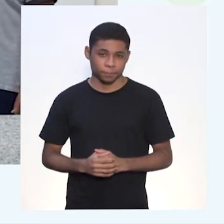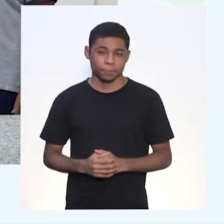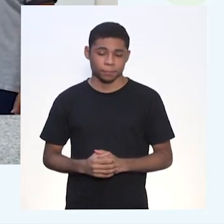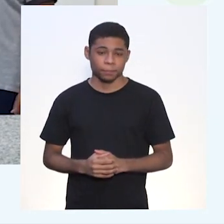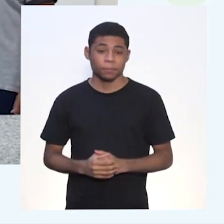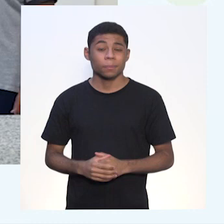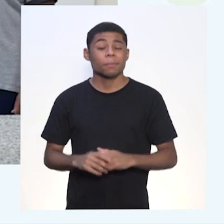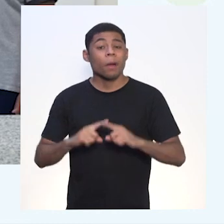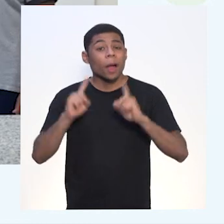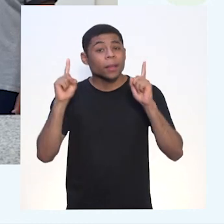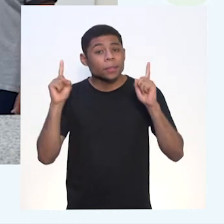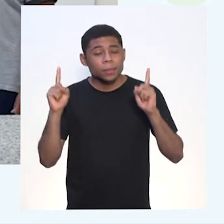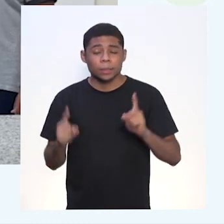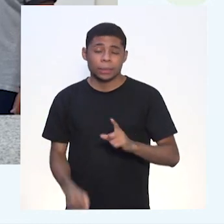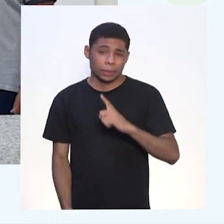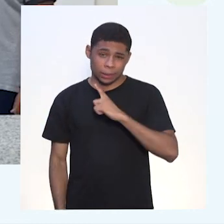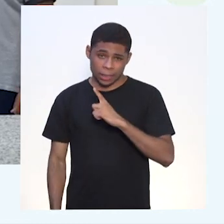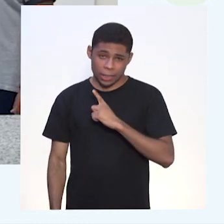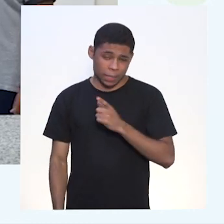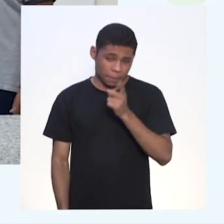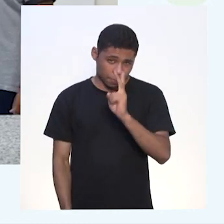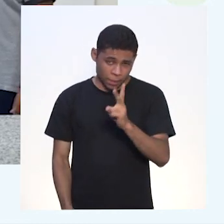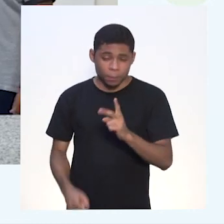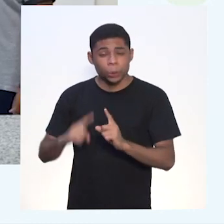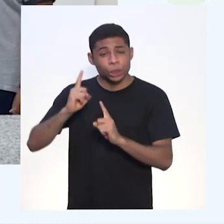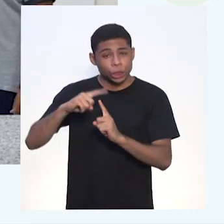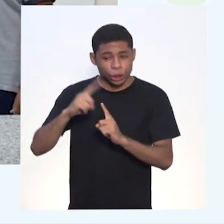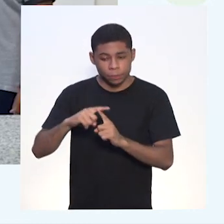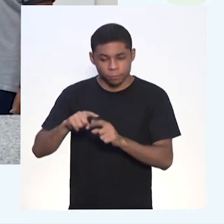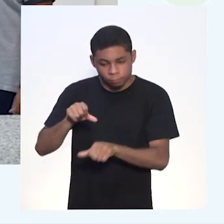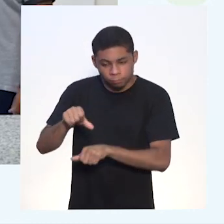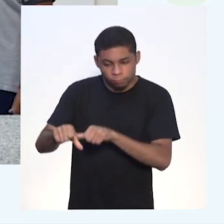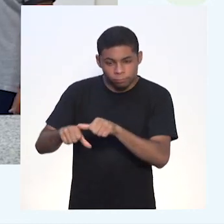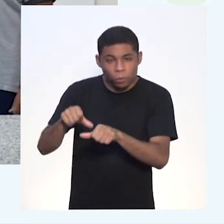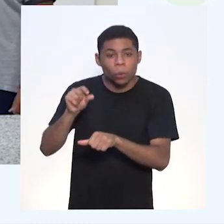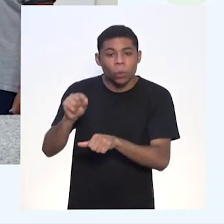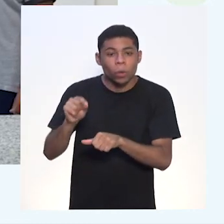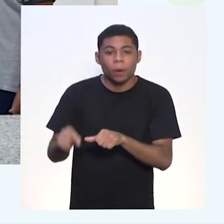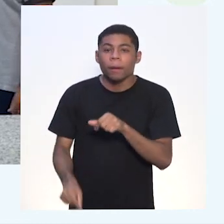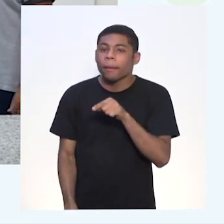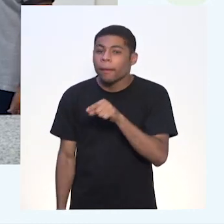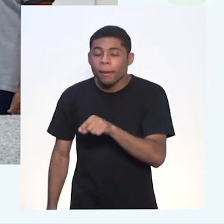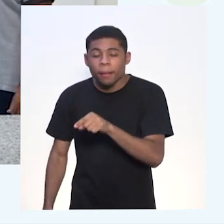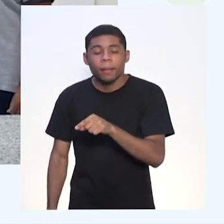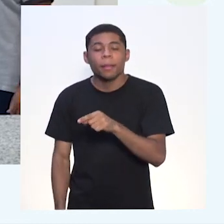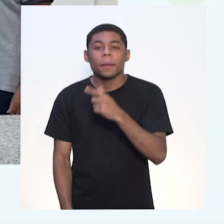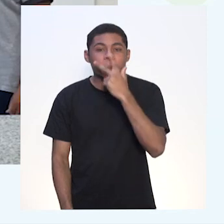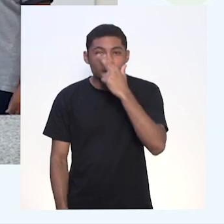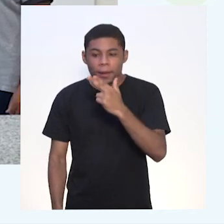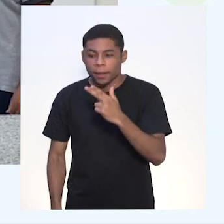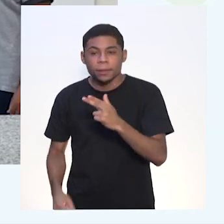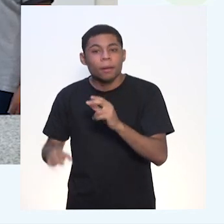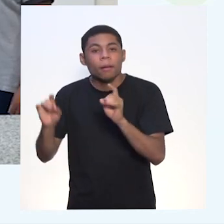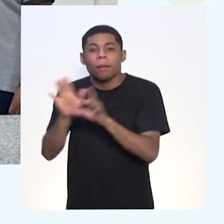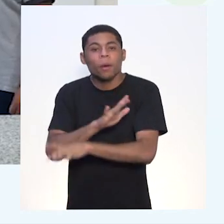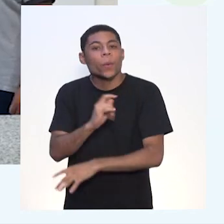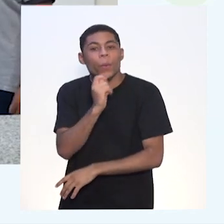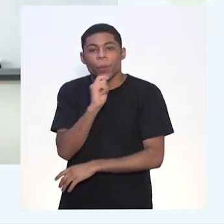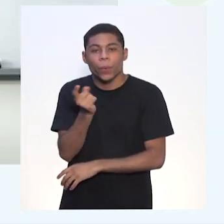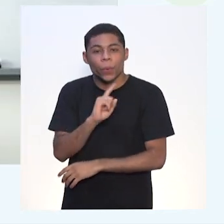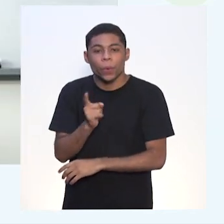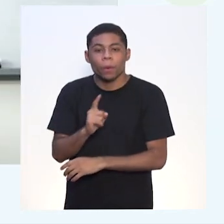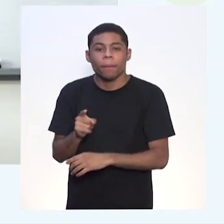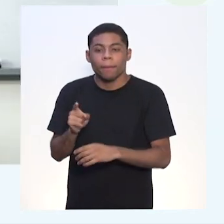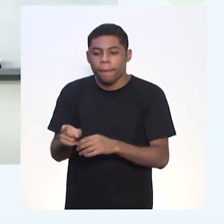curto. Mas tem aquele tipo de transformação que ela não finaliza, ela